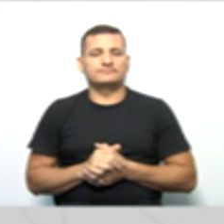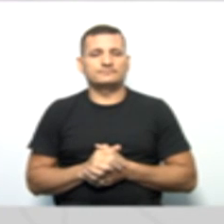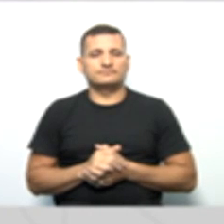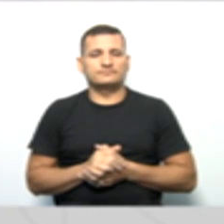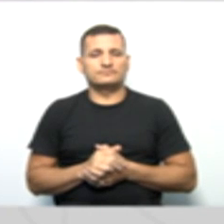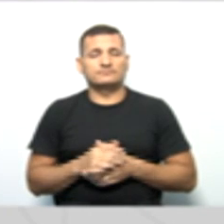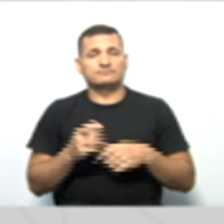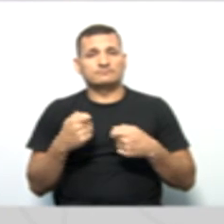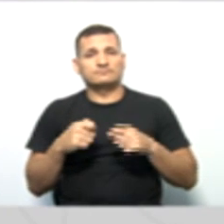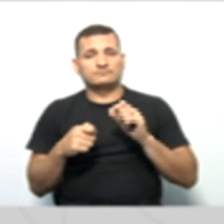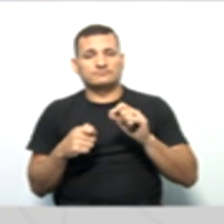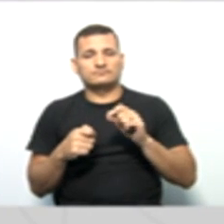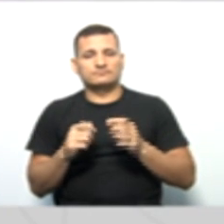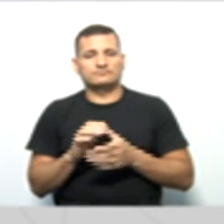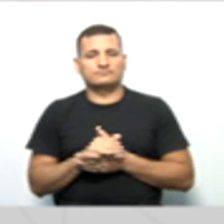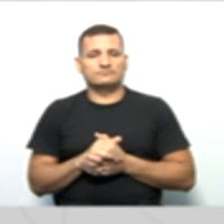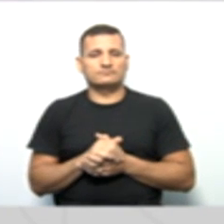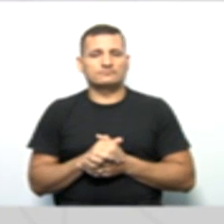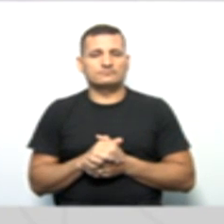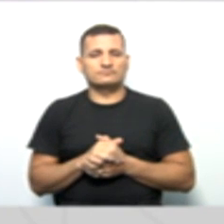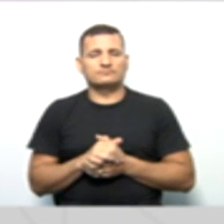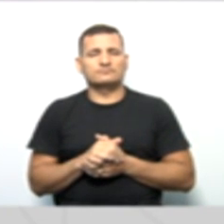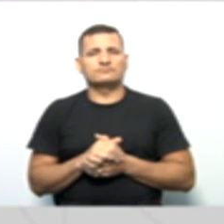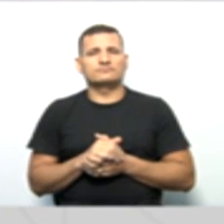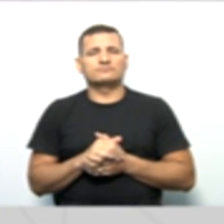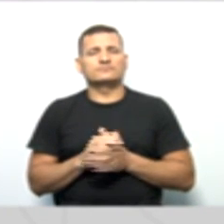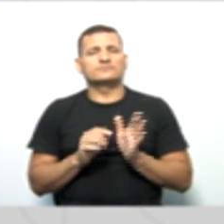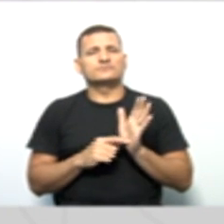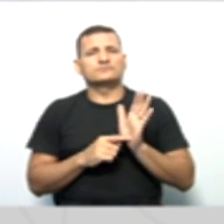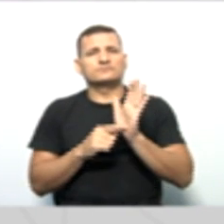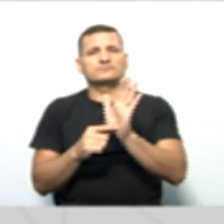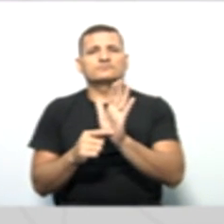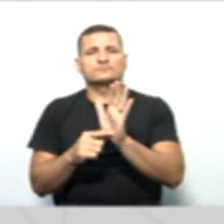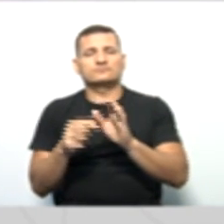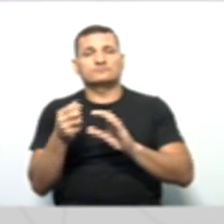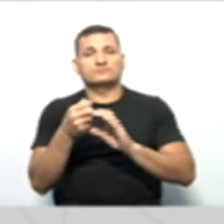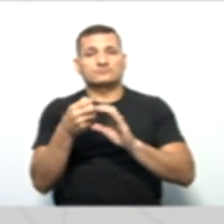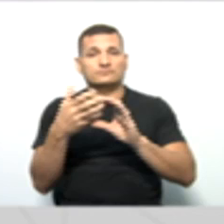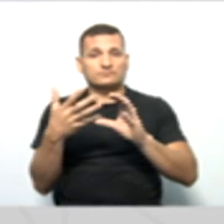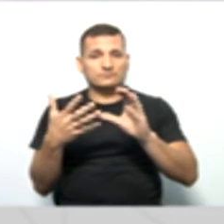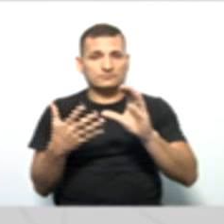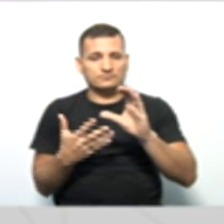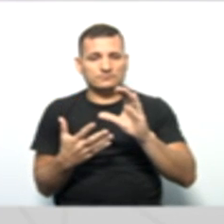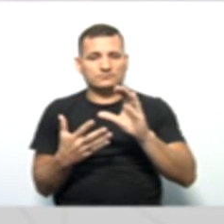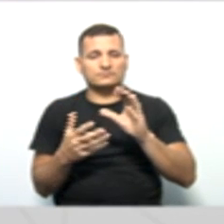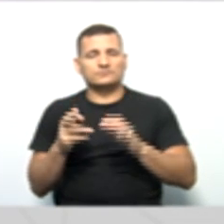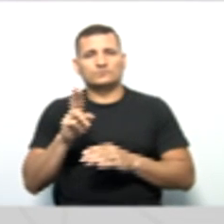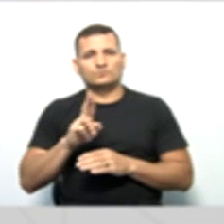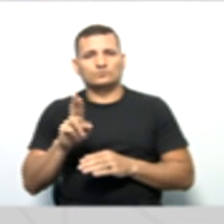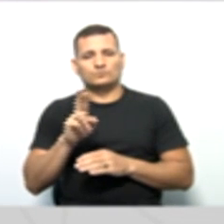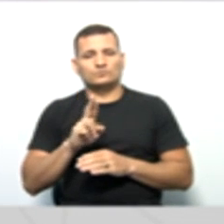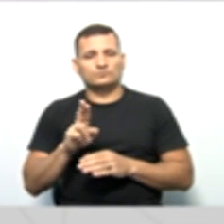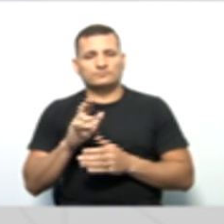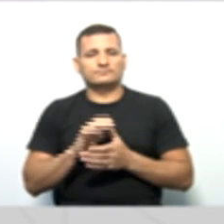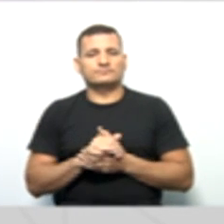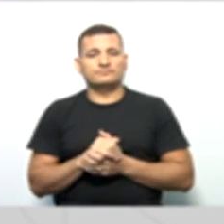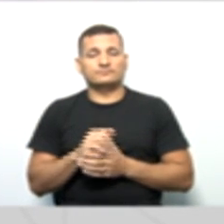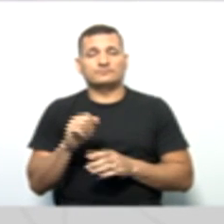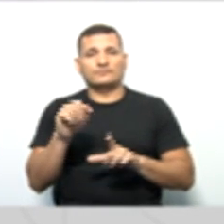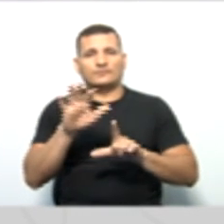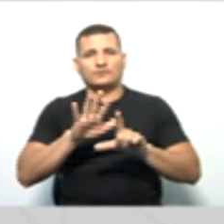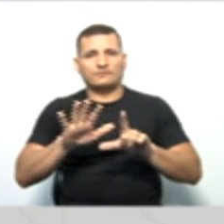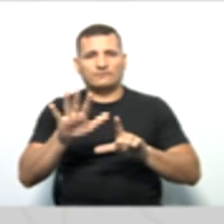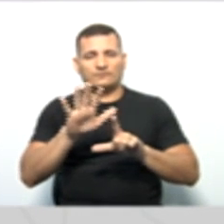Precisa o quê? De componentes que exibam características funcionais e independentes, interfaces